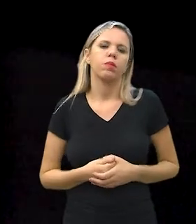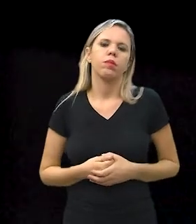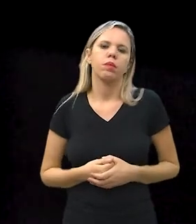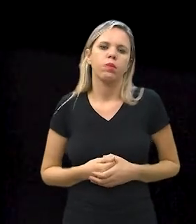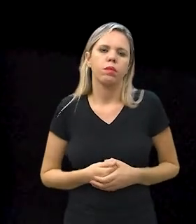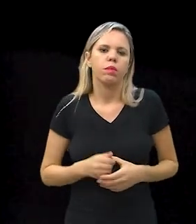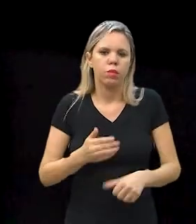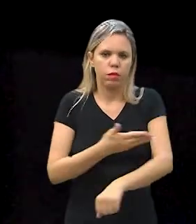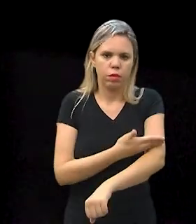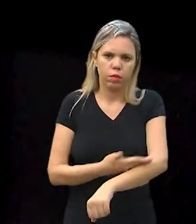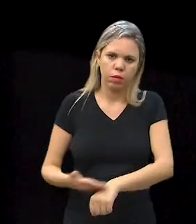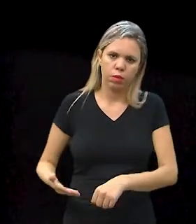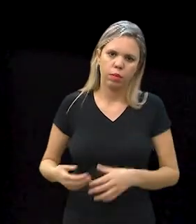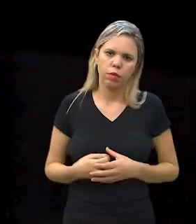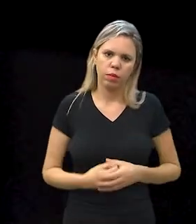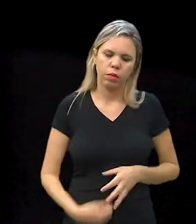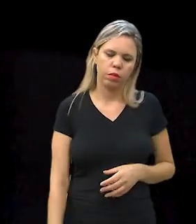Agora,